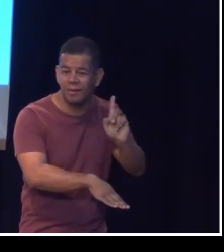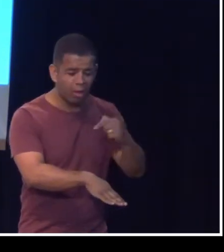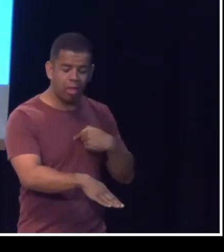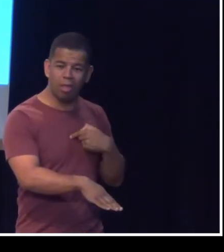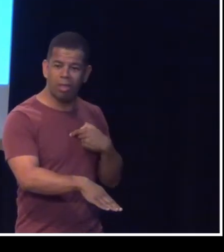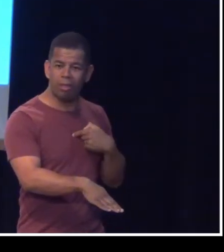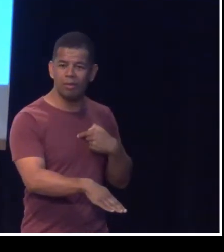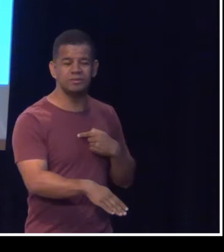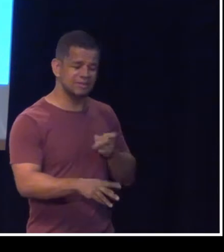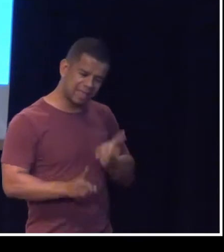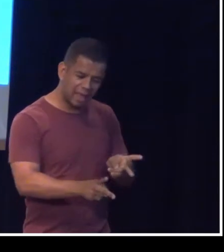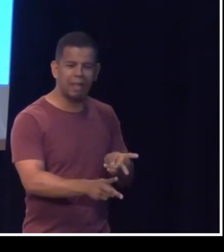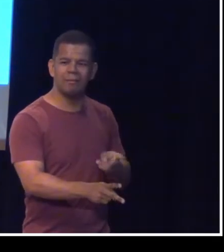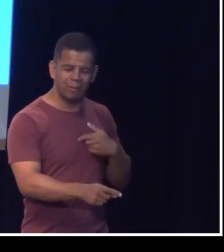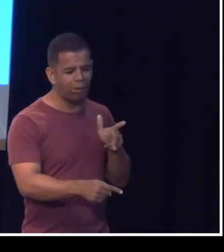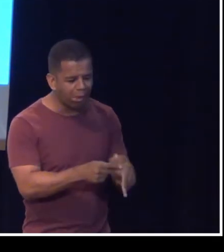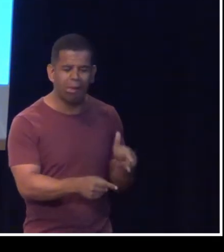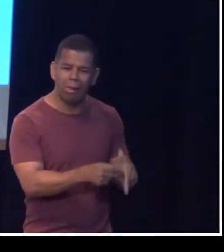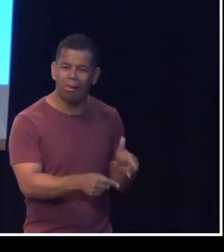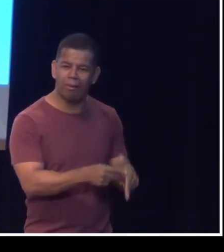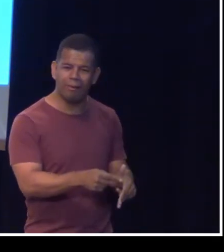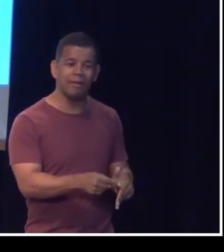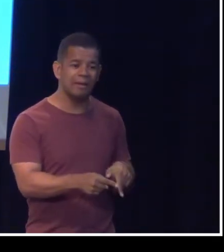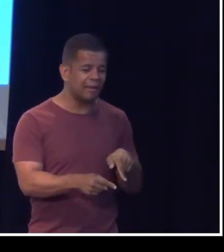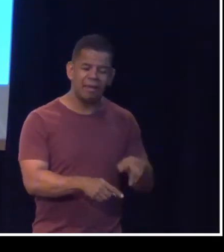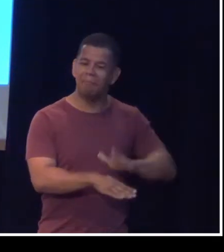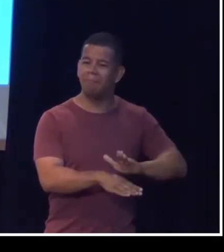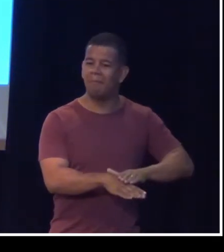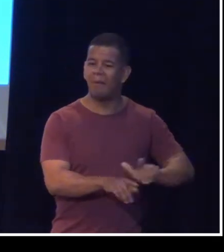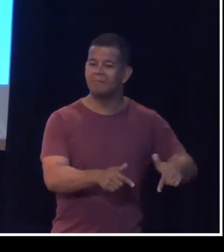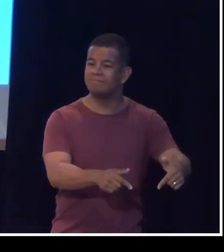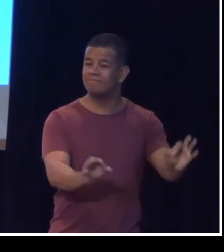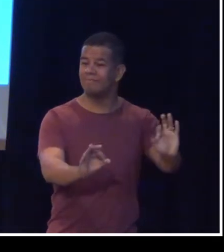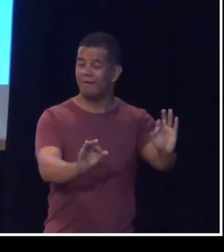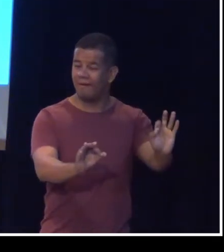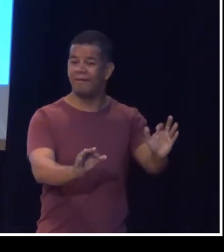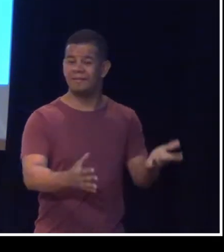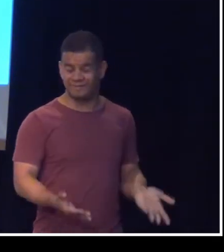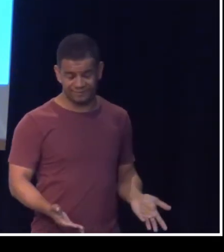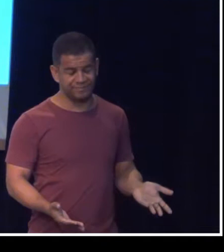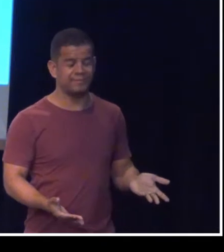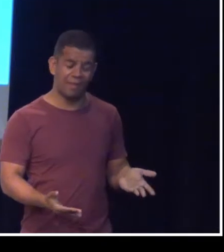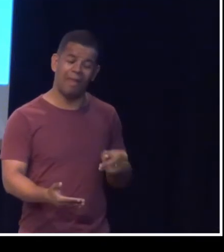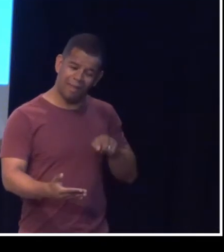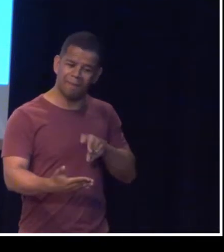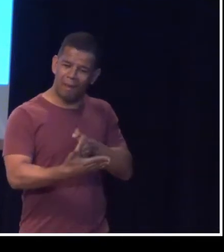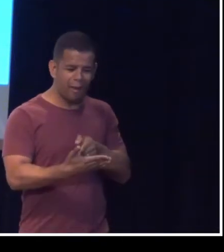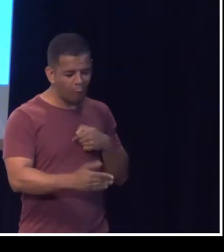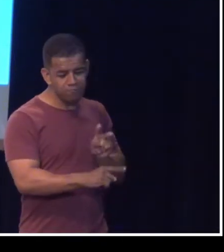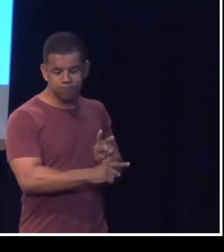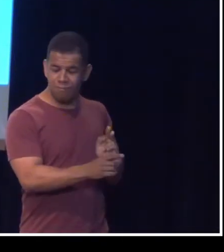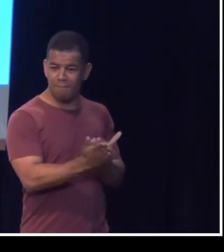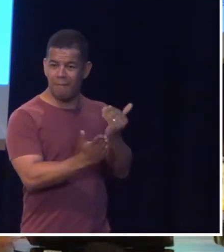próprias capacidades e demonstrem isso para nós. E aí, pensando barreiras atitudinais, e a Inês já falou aqui que eu tenho